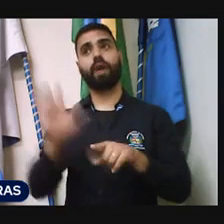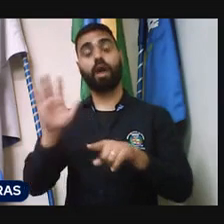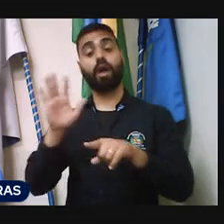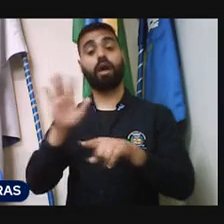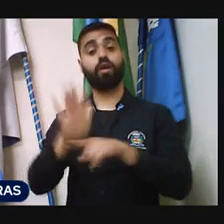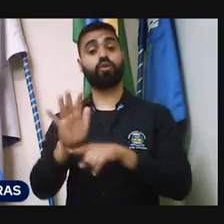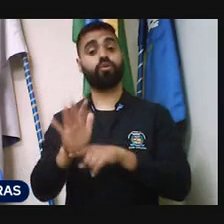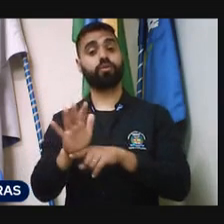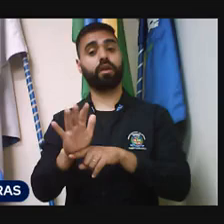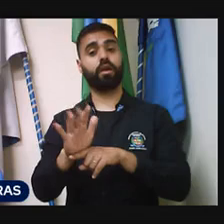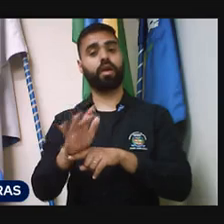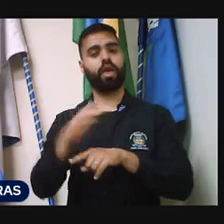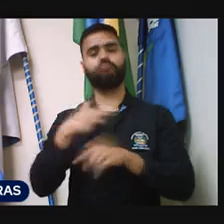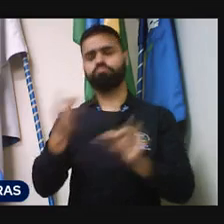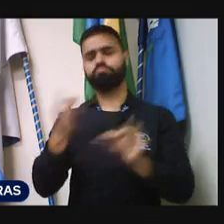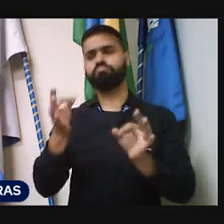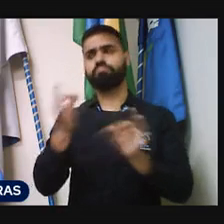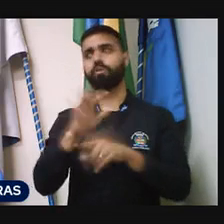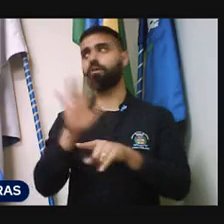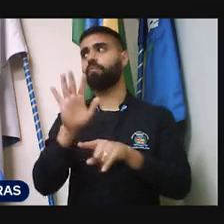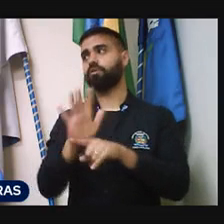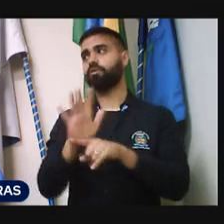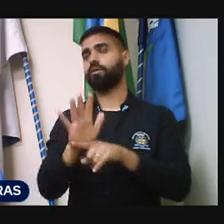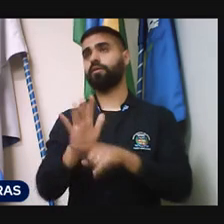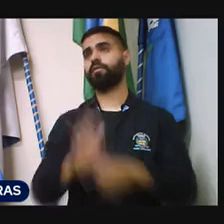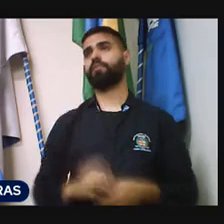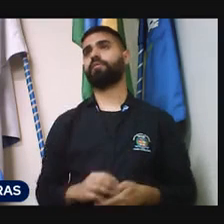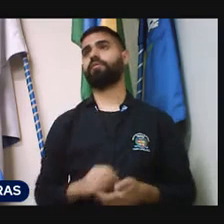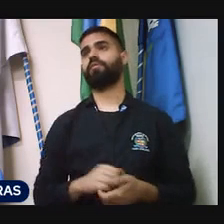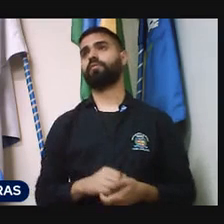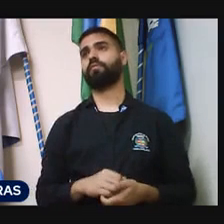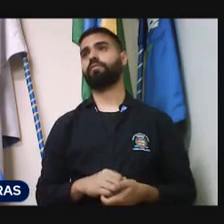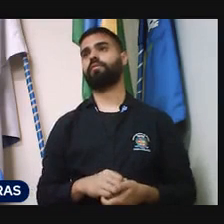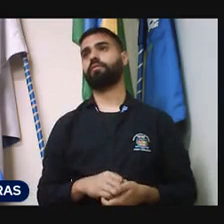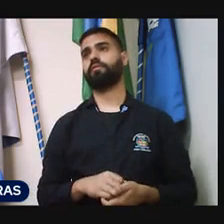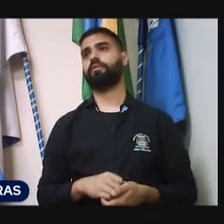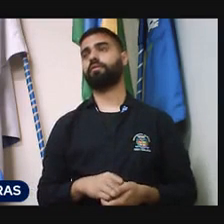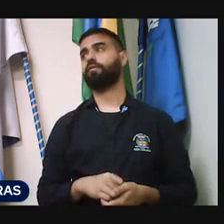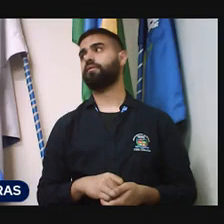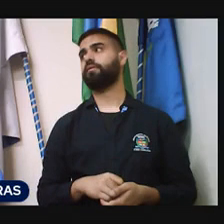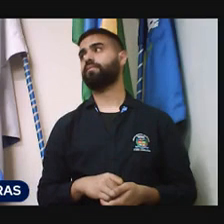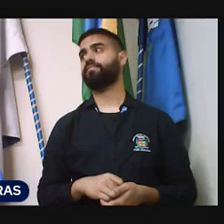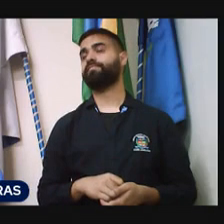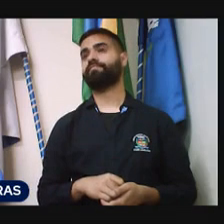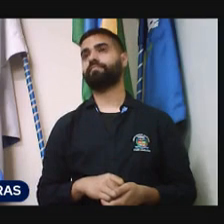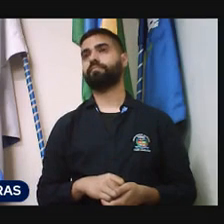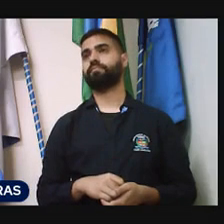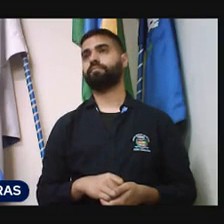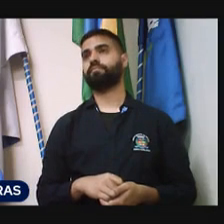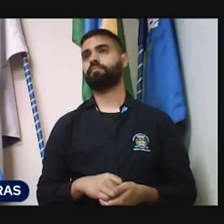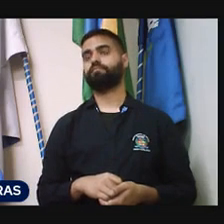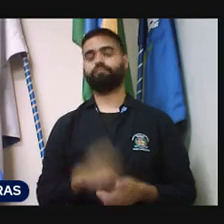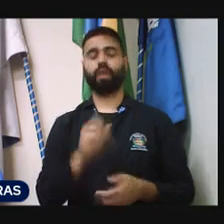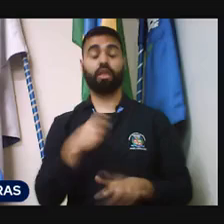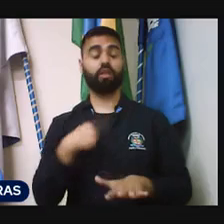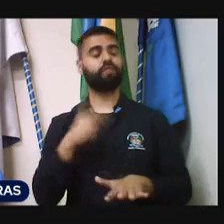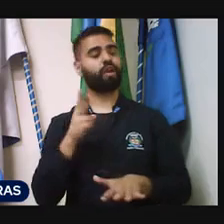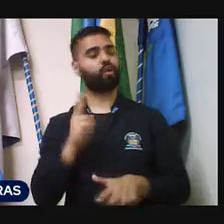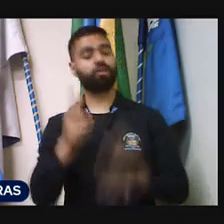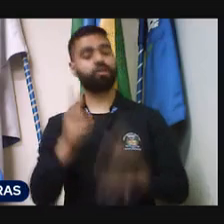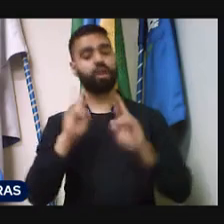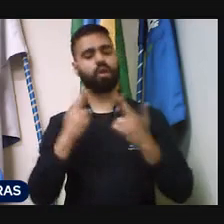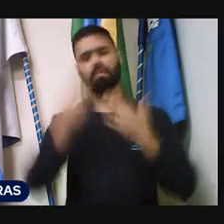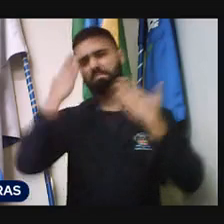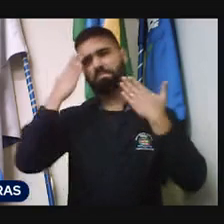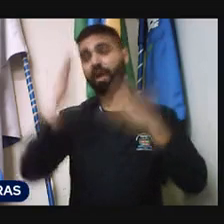ajudar eu tô pronto ajudar Pode contar conosco seu magno nós vamos dar prosseguimento da reunião obrigado